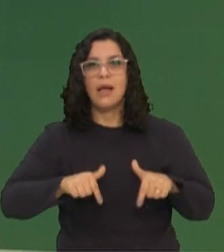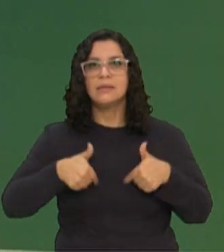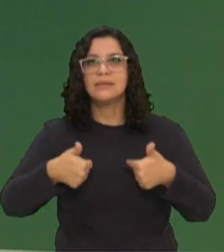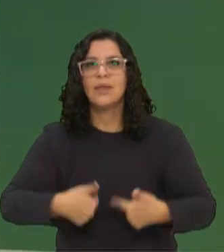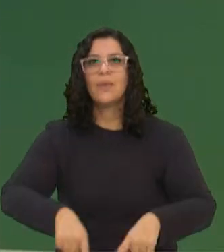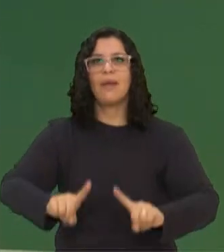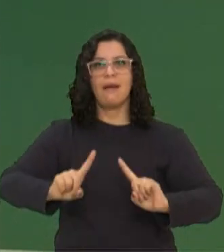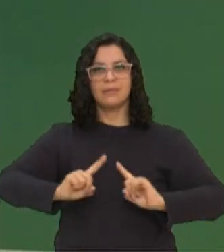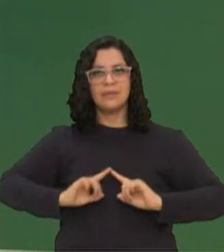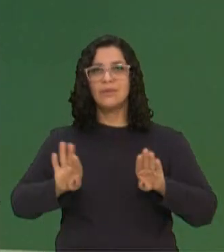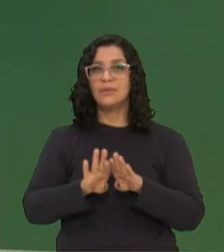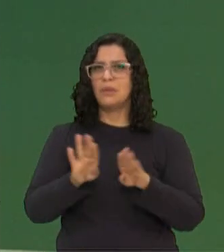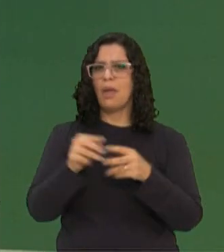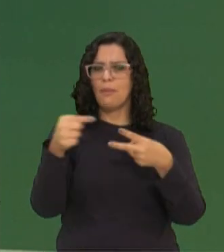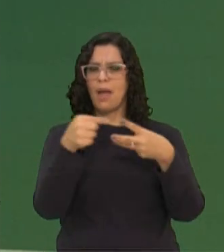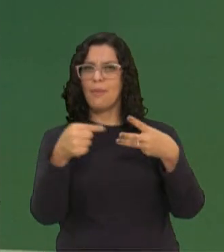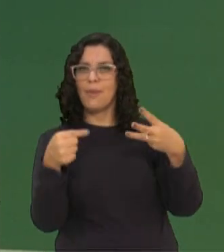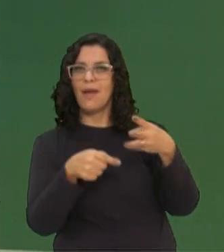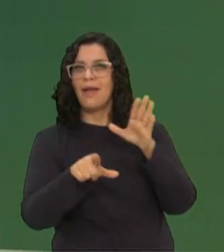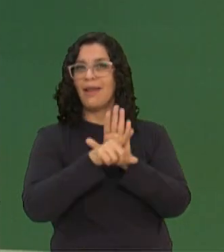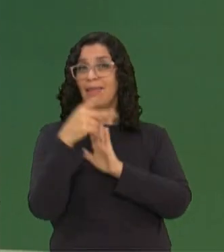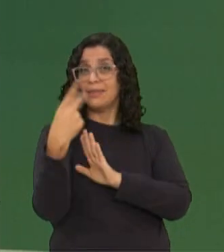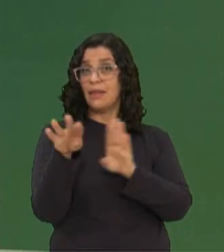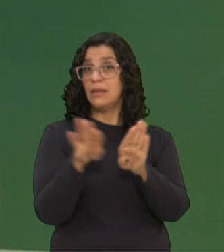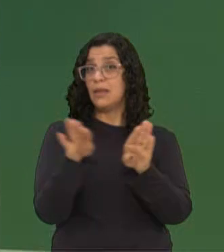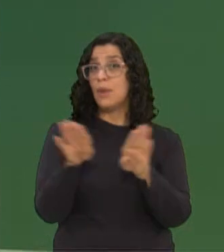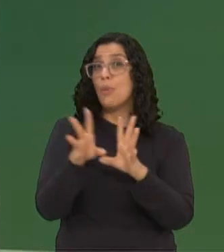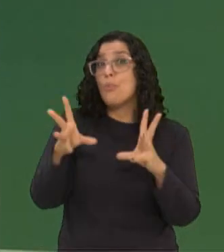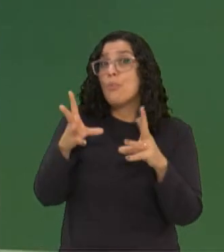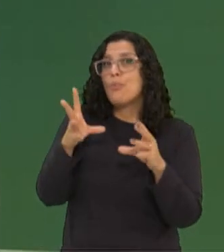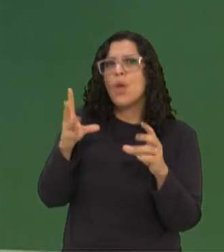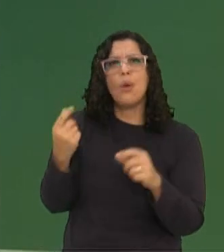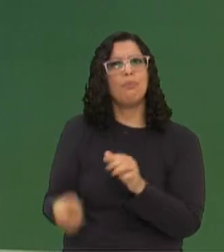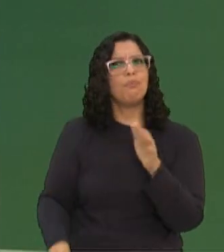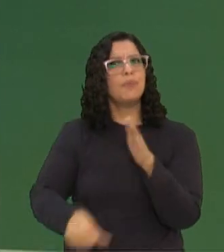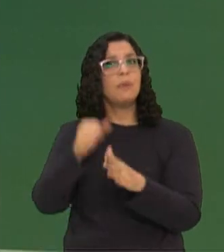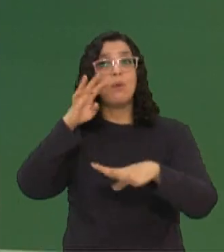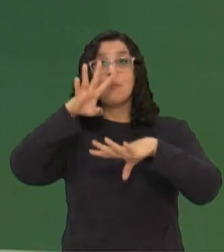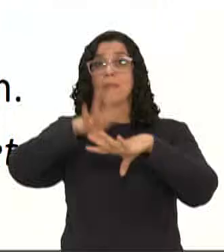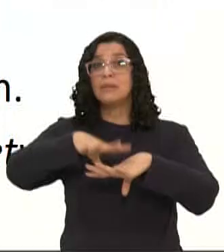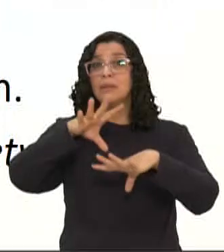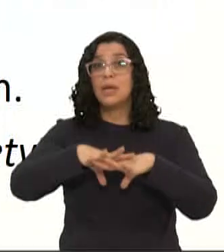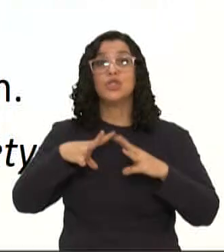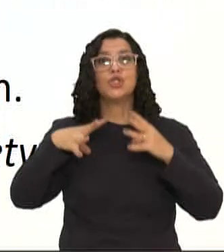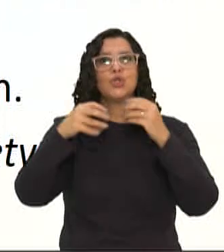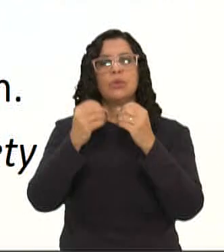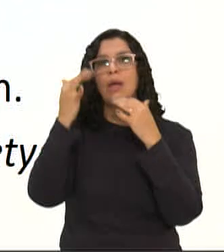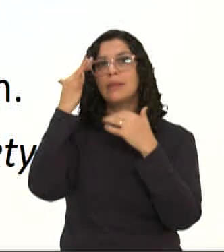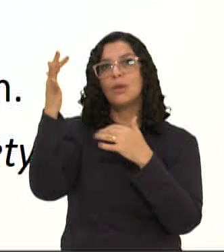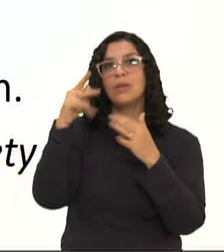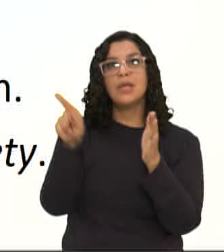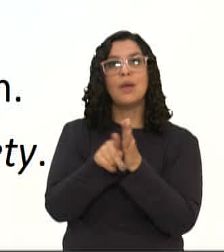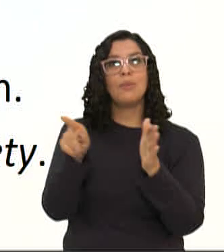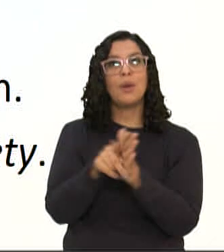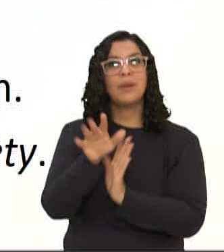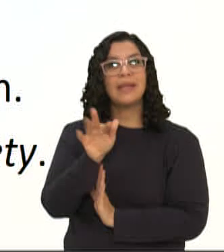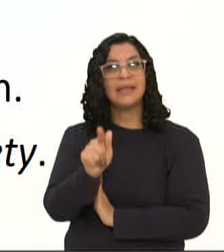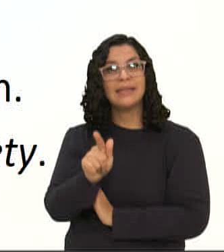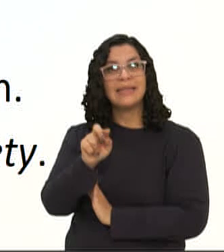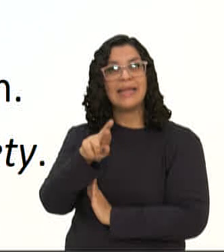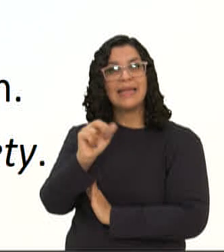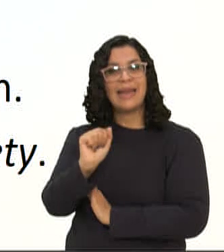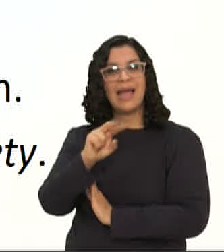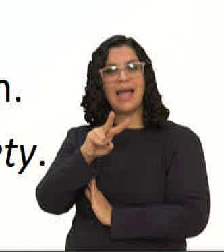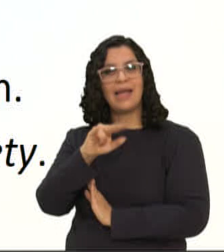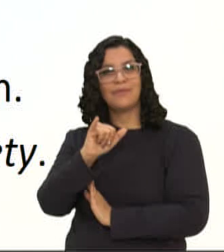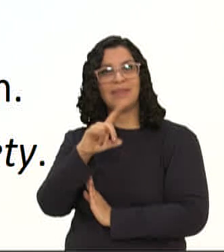leis de Newton. Ele vai ser o primeiro a matematizar a teoria da gravitação. Ele vai, através de